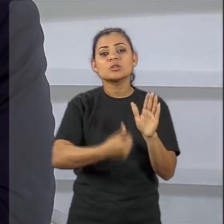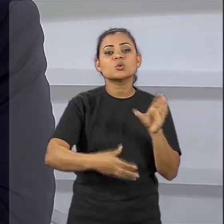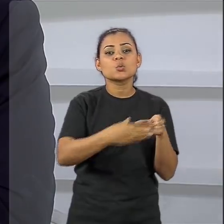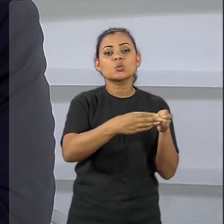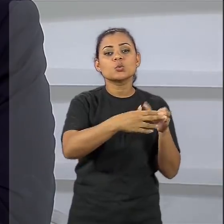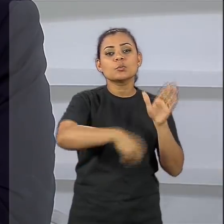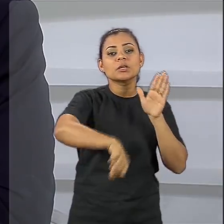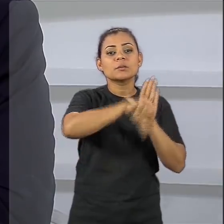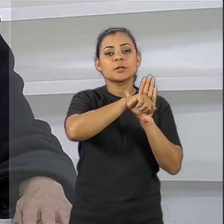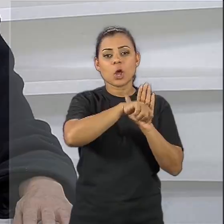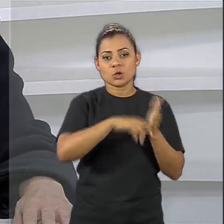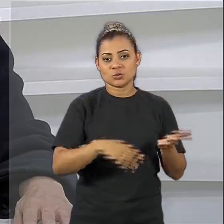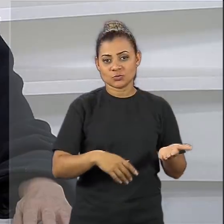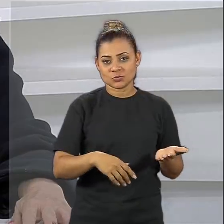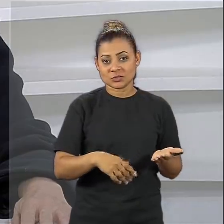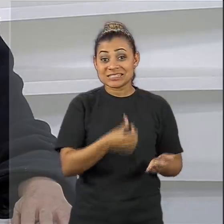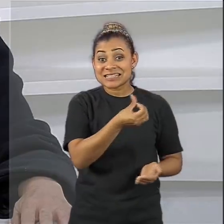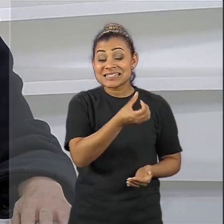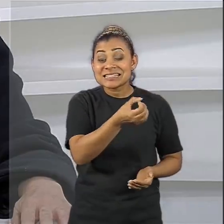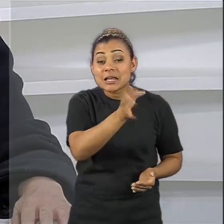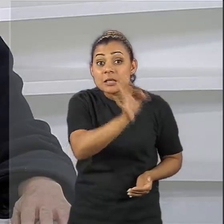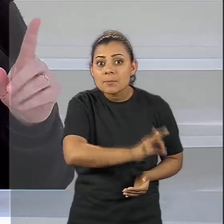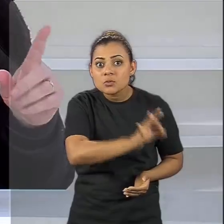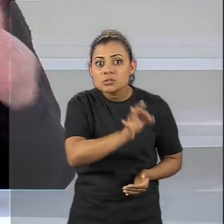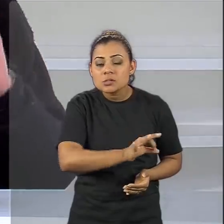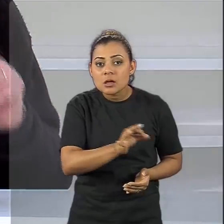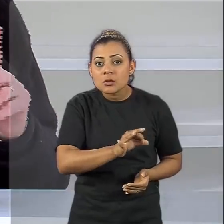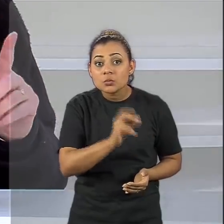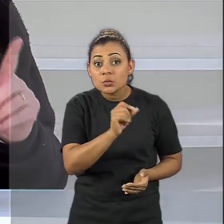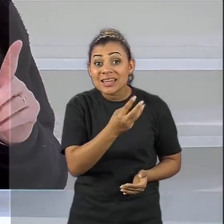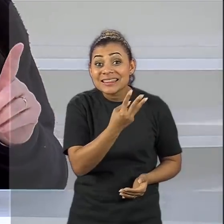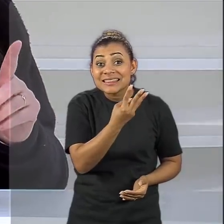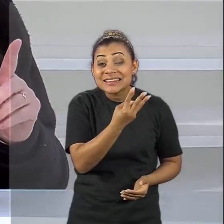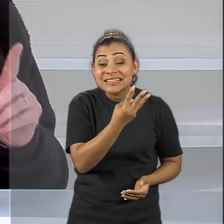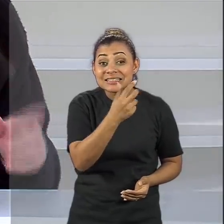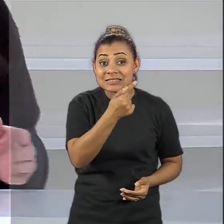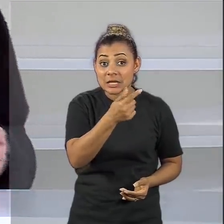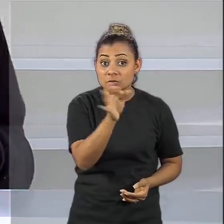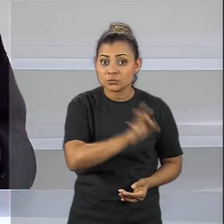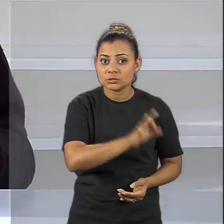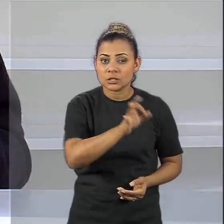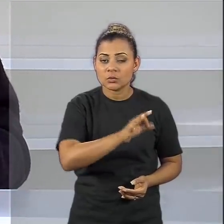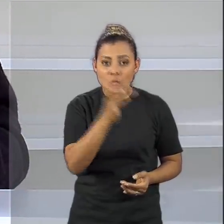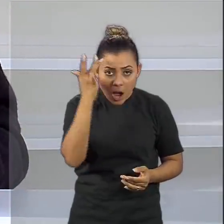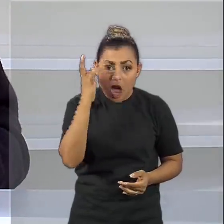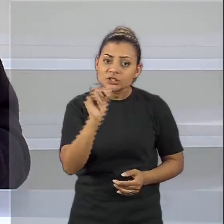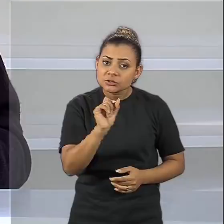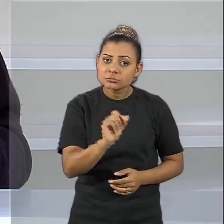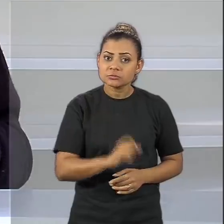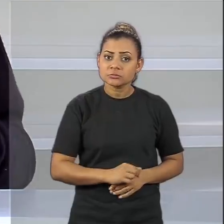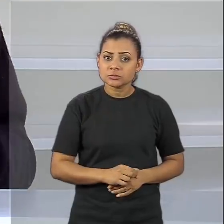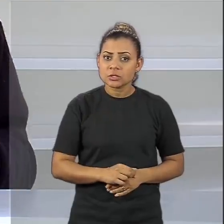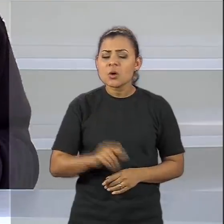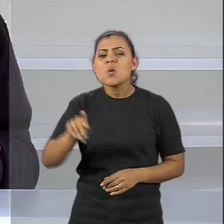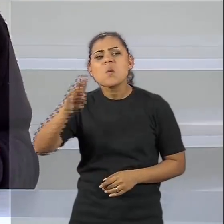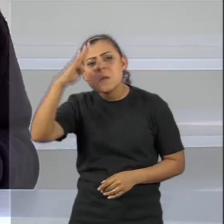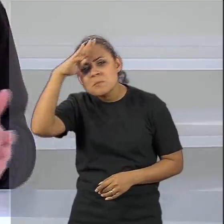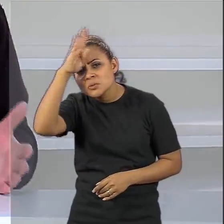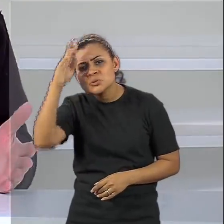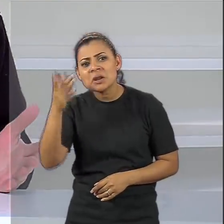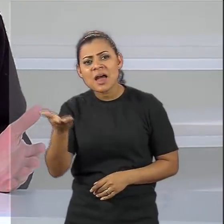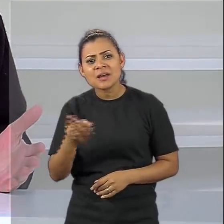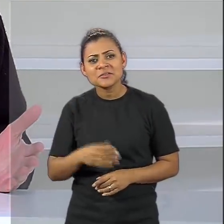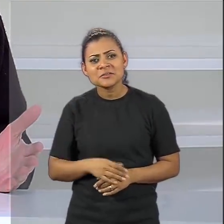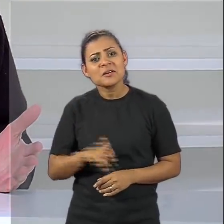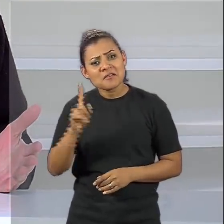terroristas. 60%. Nossa. A média global é de 37%. Onde é que o Bolsonaro bebe? É